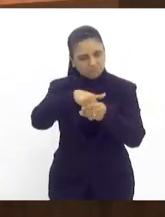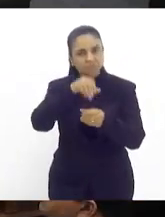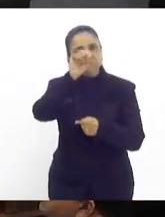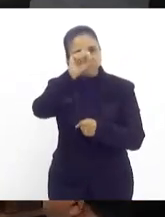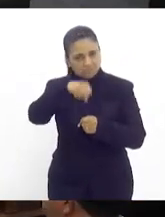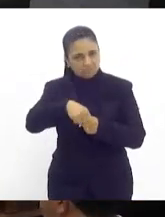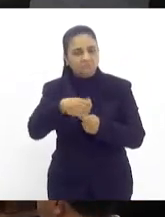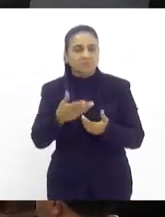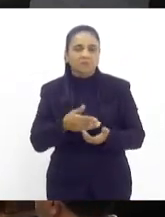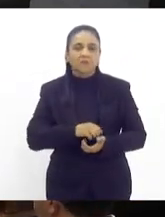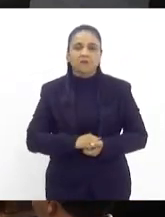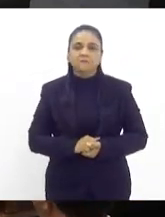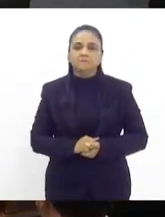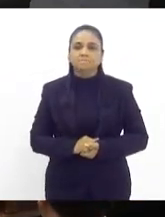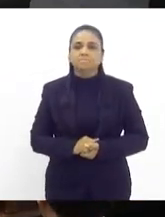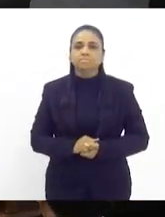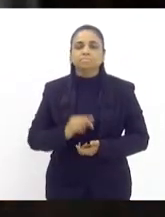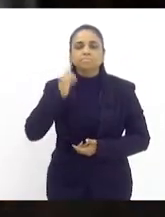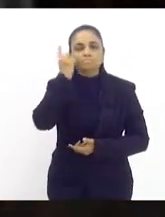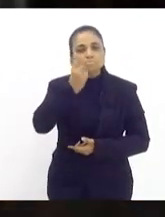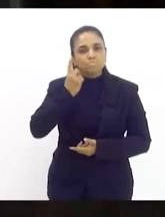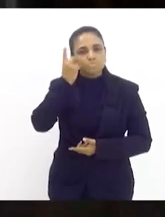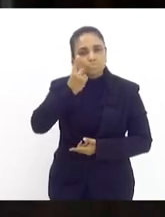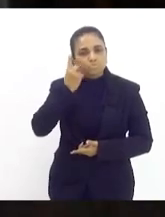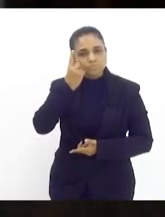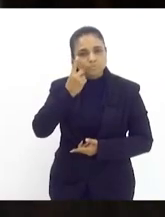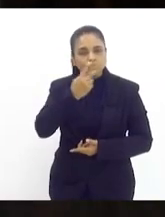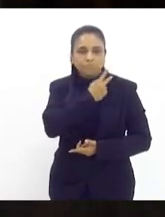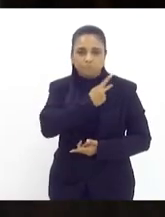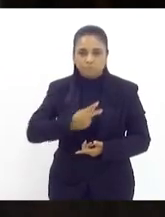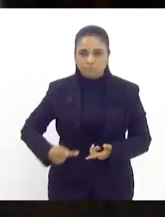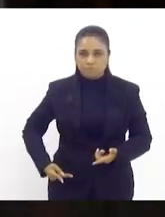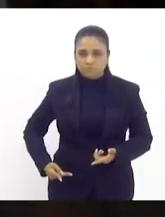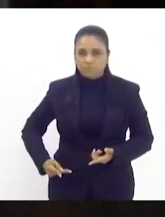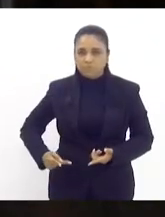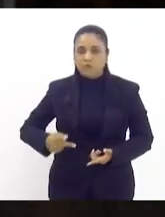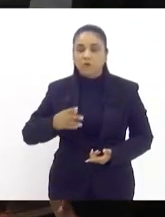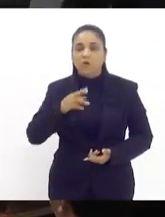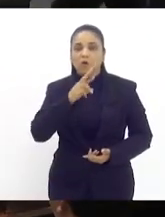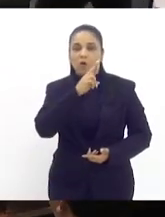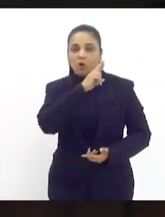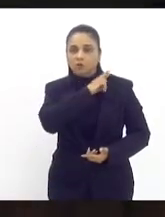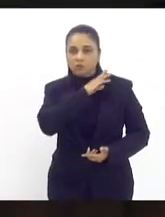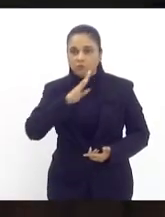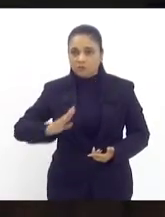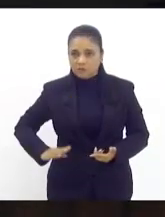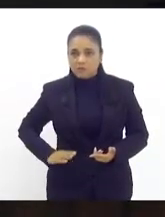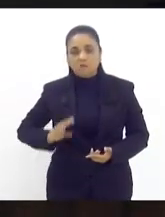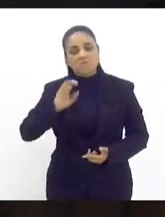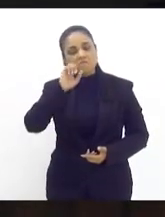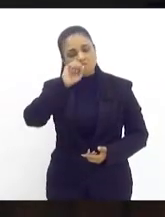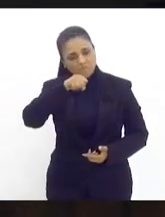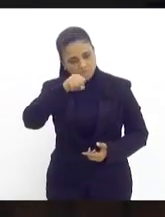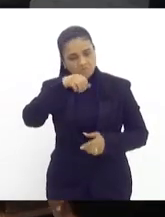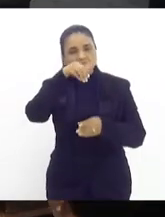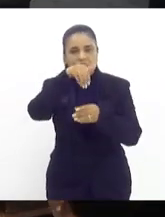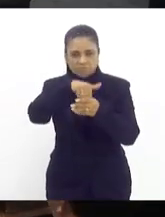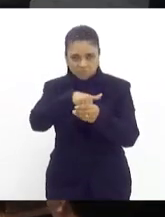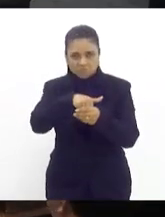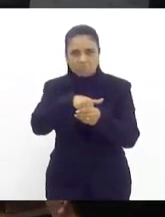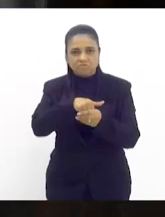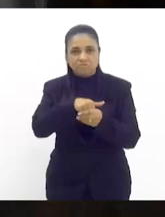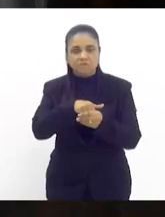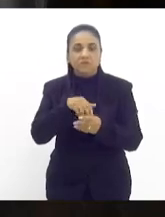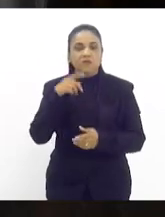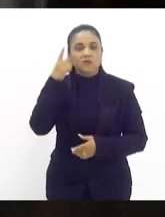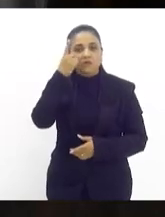presidente. Deputado e presidente Rodrigo Bacelar. Voto sim, tia Ju.